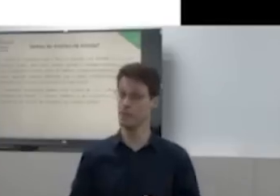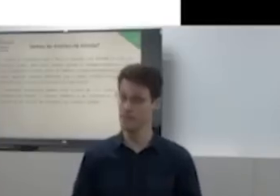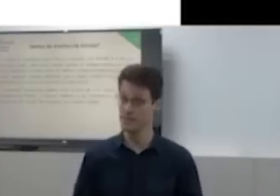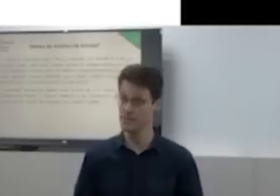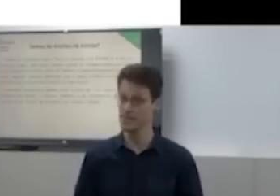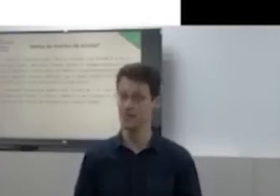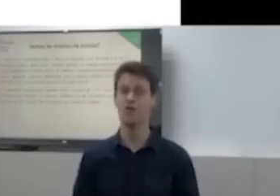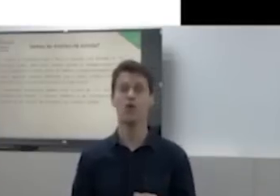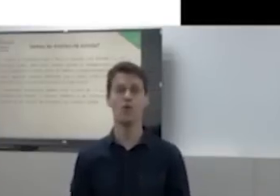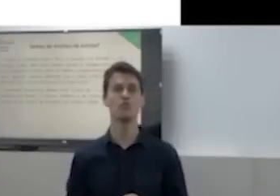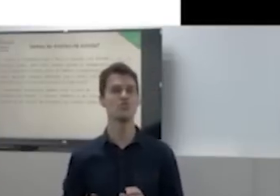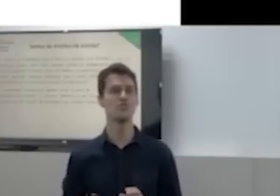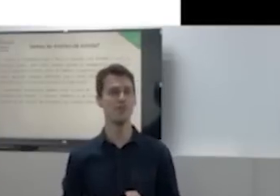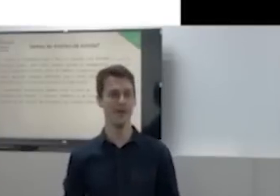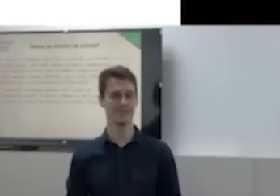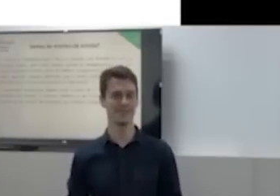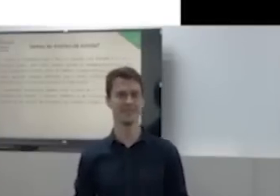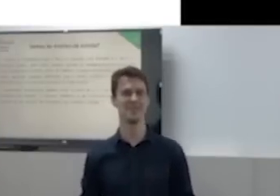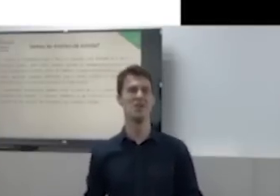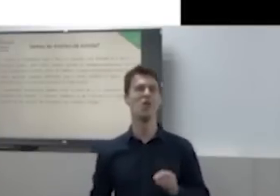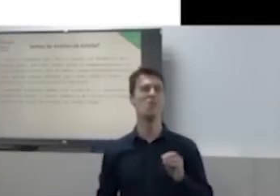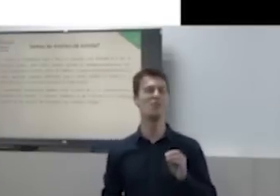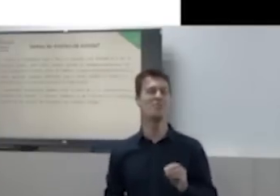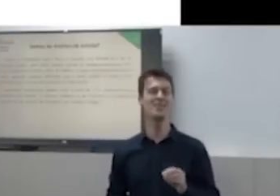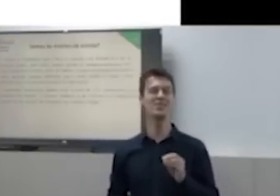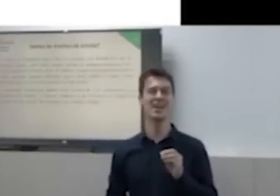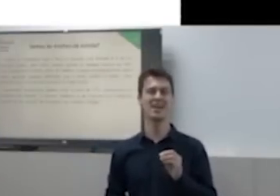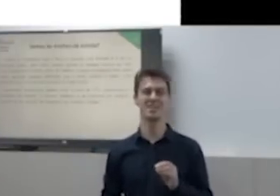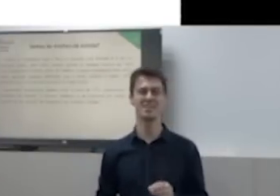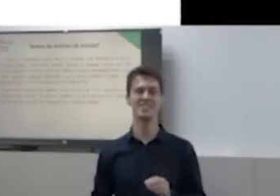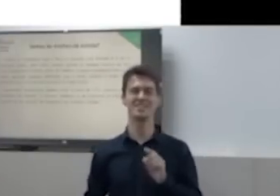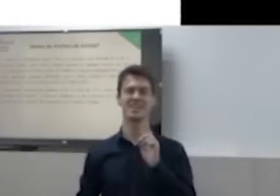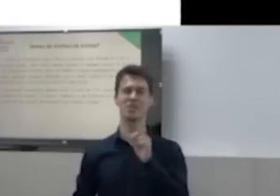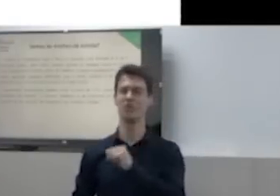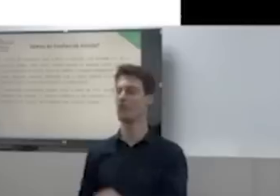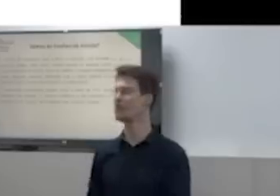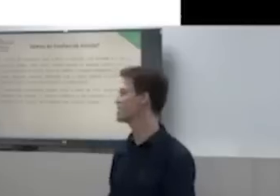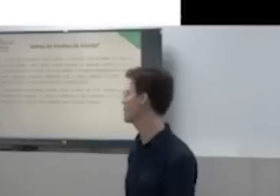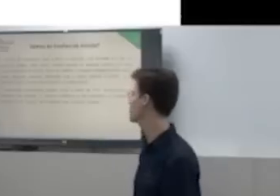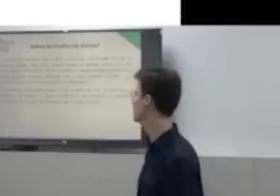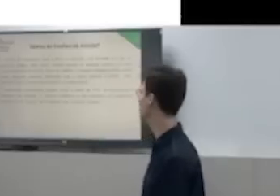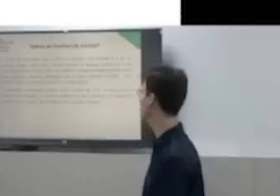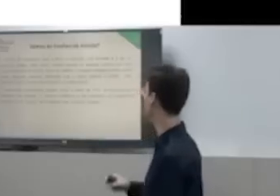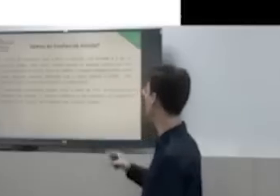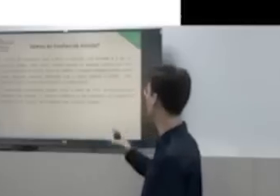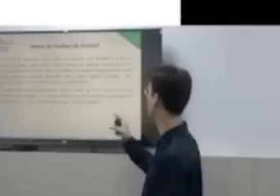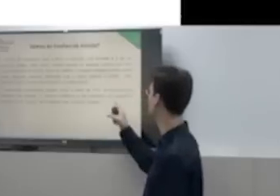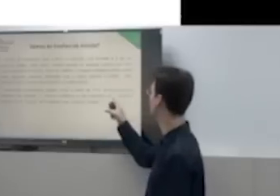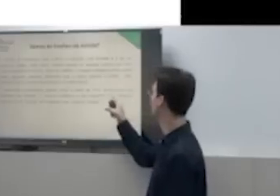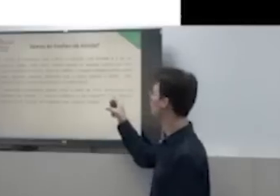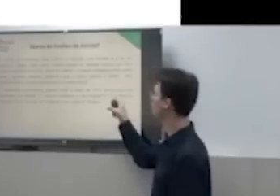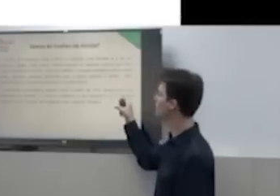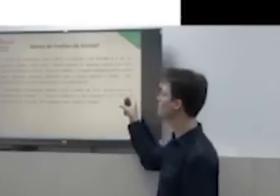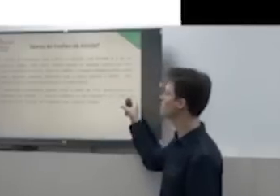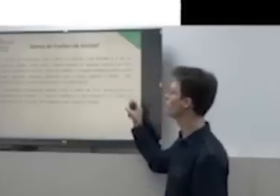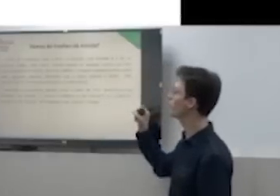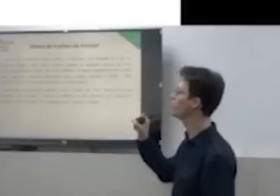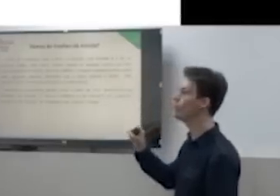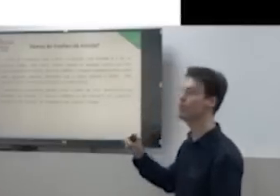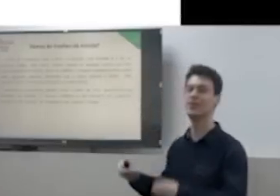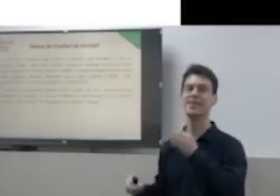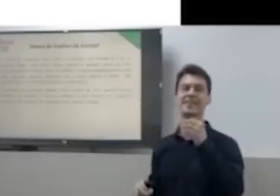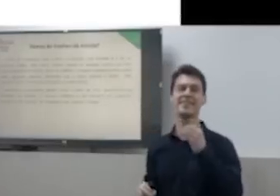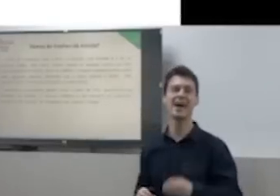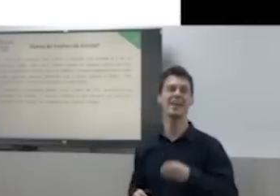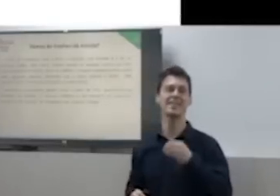o formato de uma pizza ou de uma moeda. O movimento terraplanista ganhou força a partir de 2014,